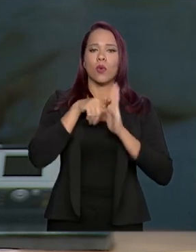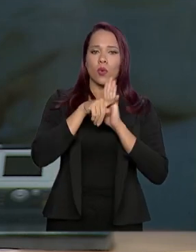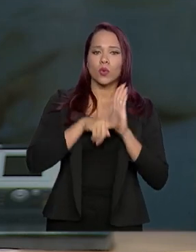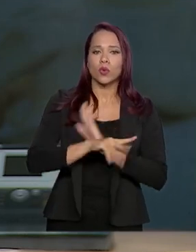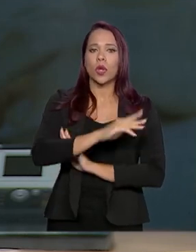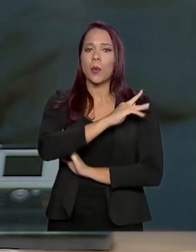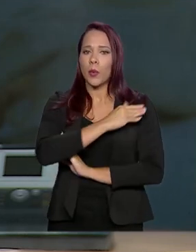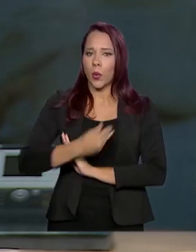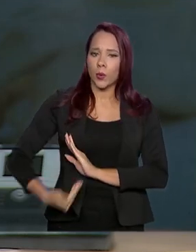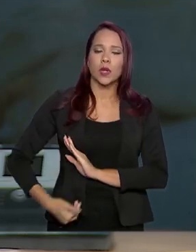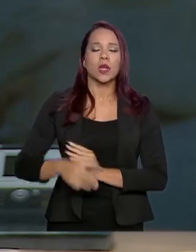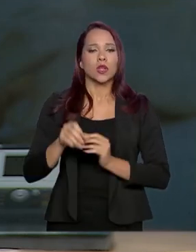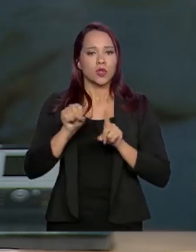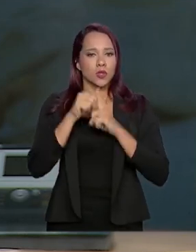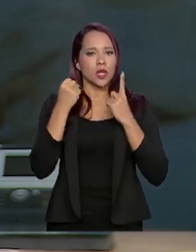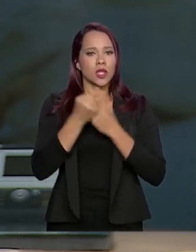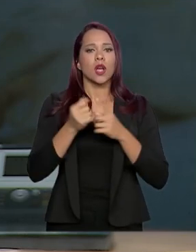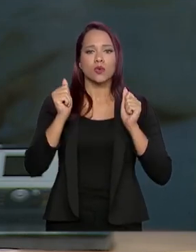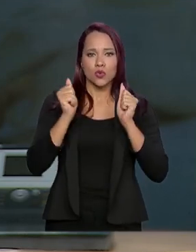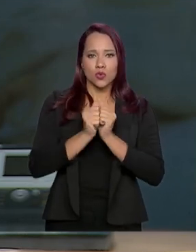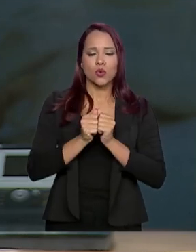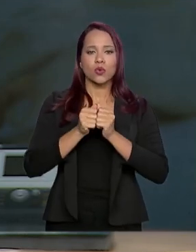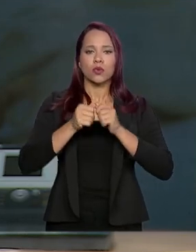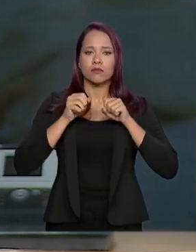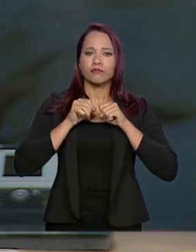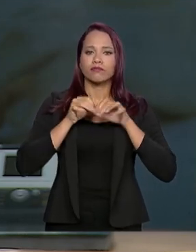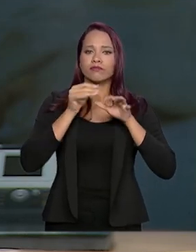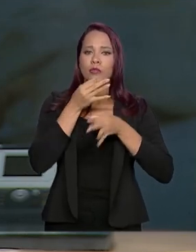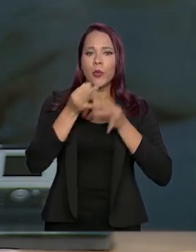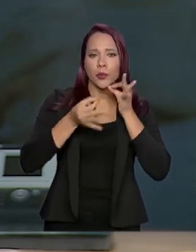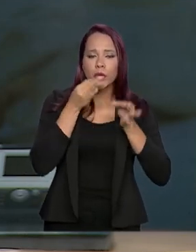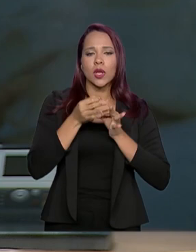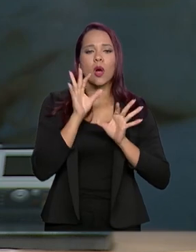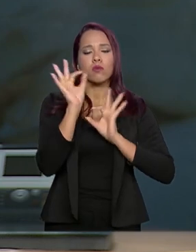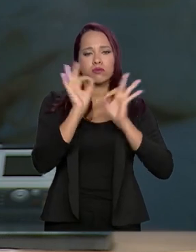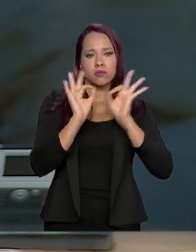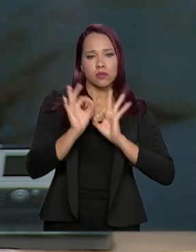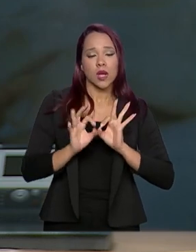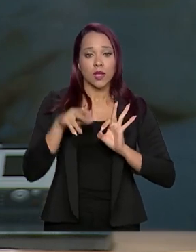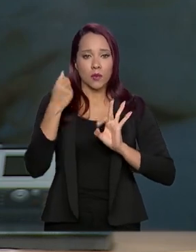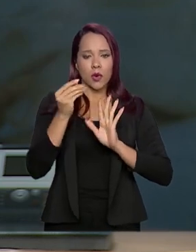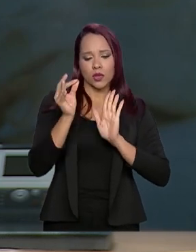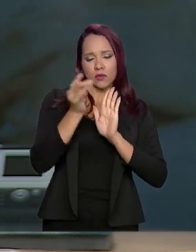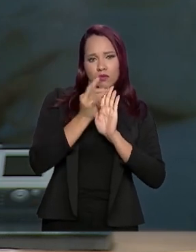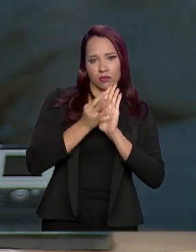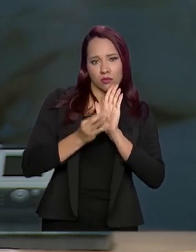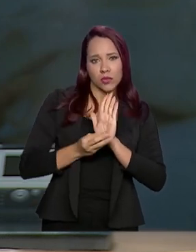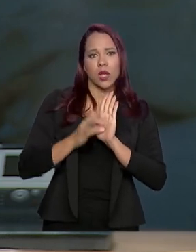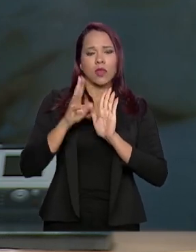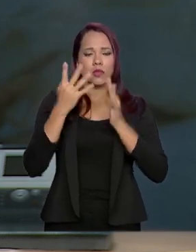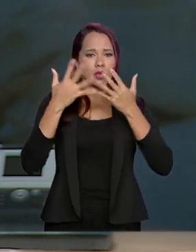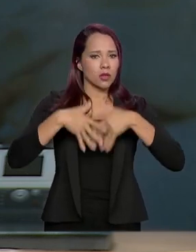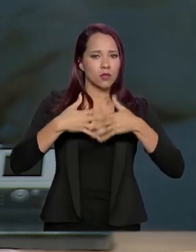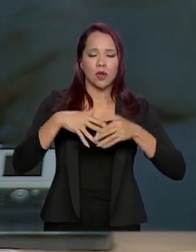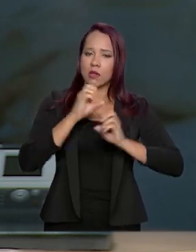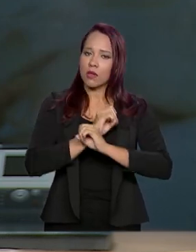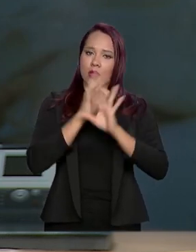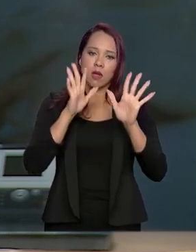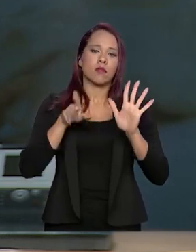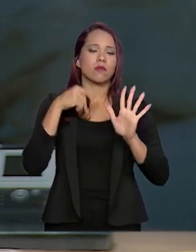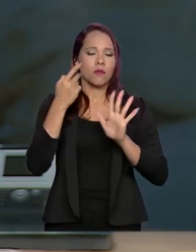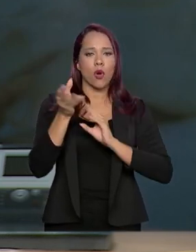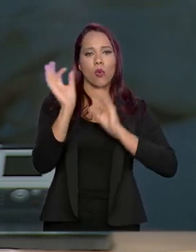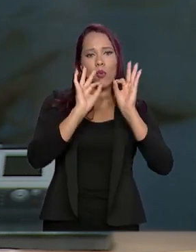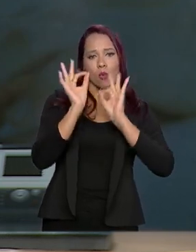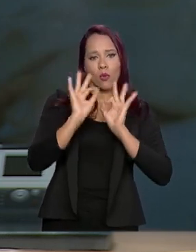para que a sociedade pudesse formalmente se manifestar. E depois, aí fica tudo registrado, público e transparente. E aí depois